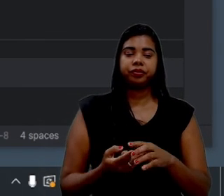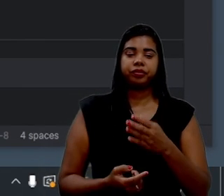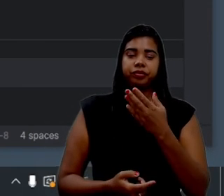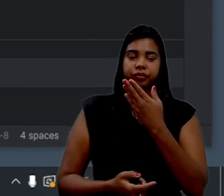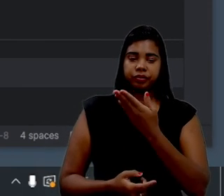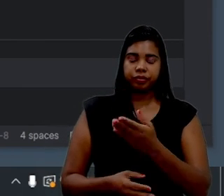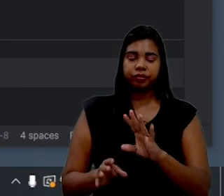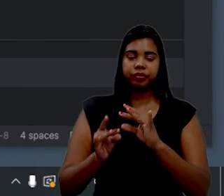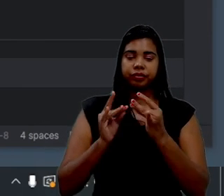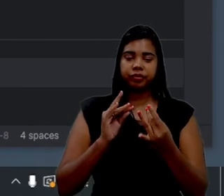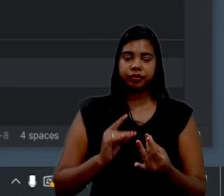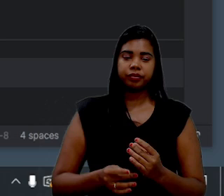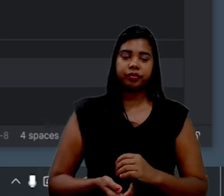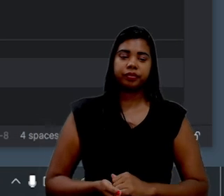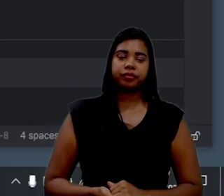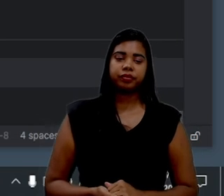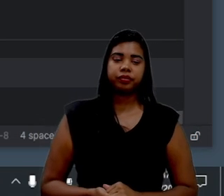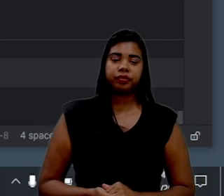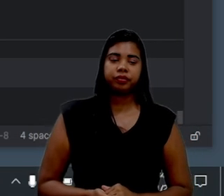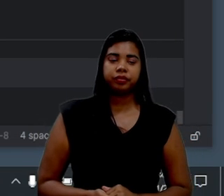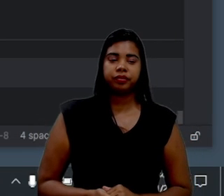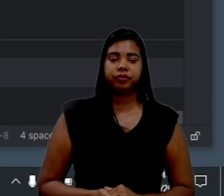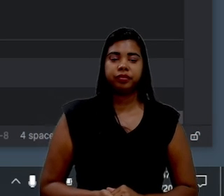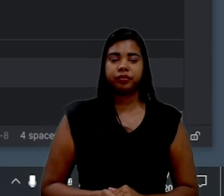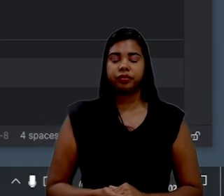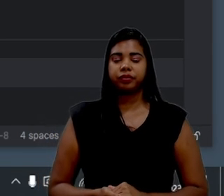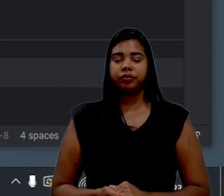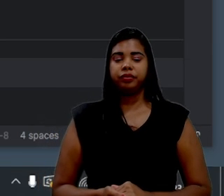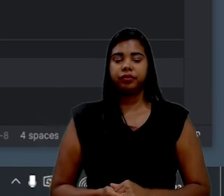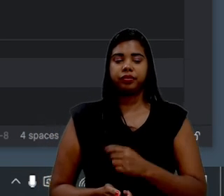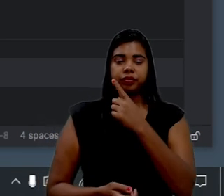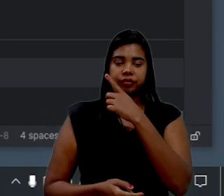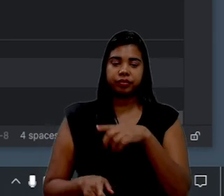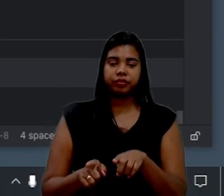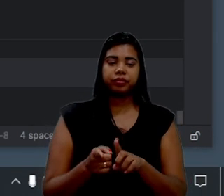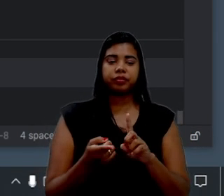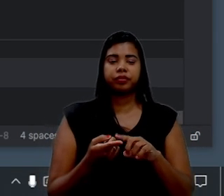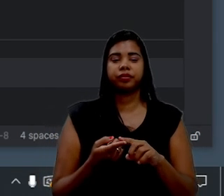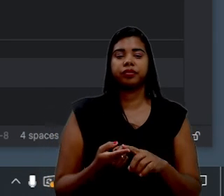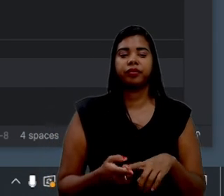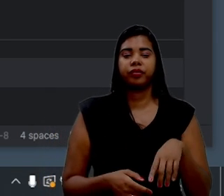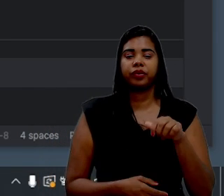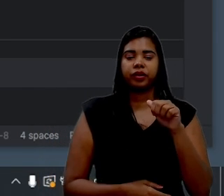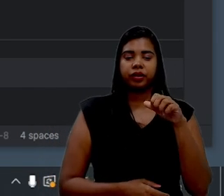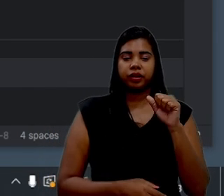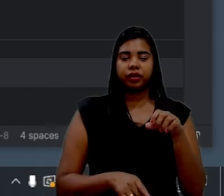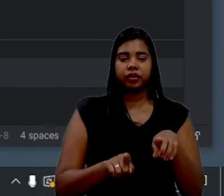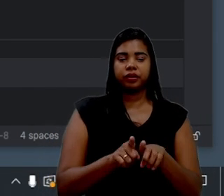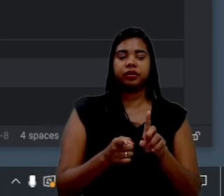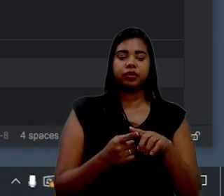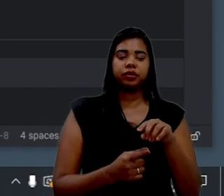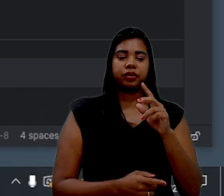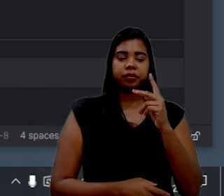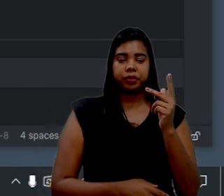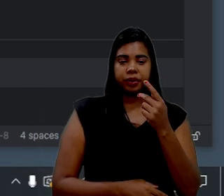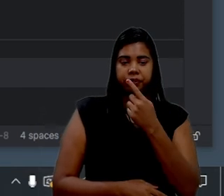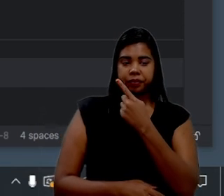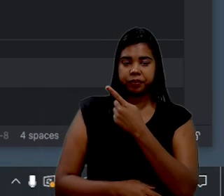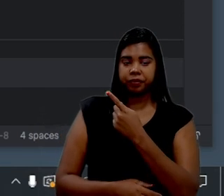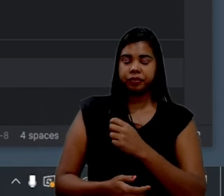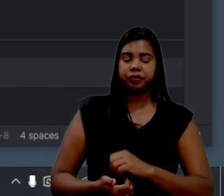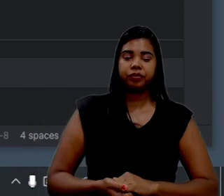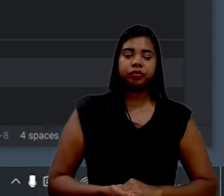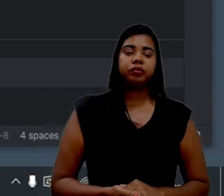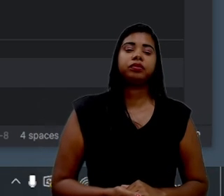formulário. O formulário aqui, ó, forms.as, né, underline p, ele, né, gera,